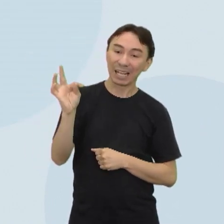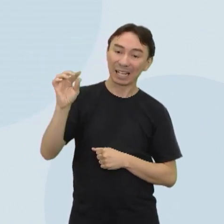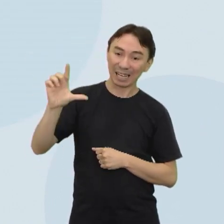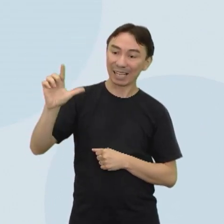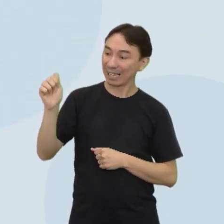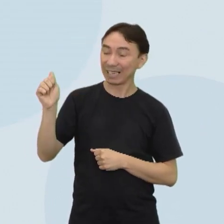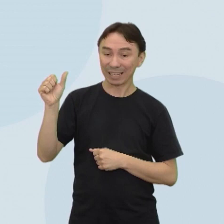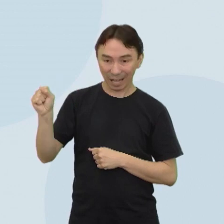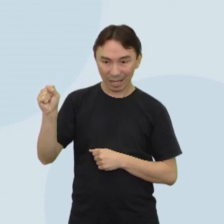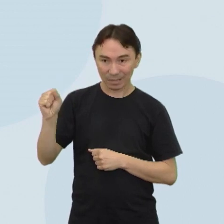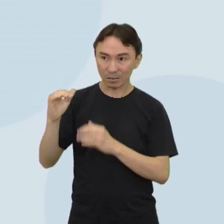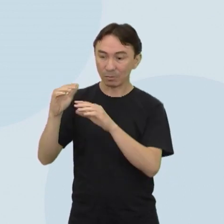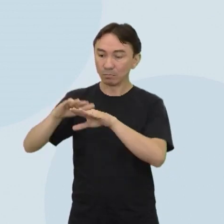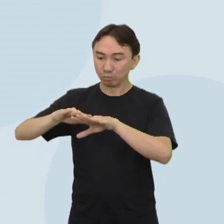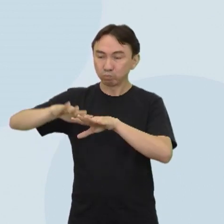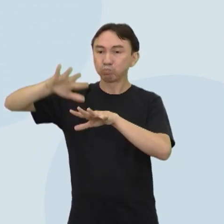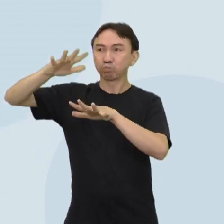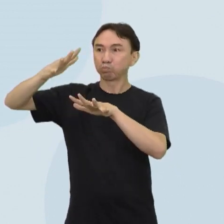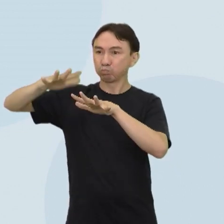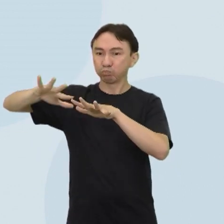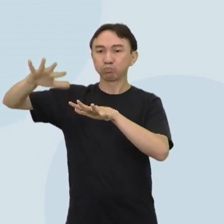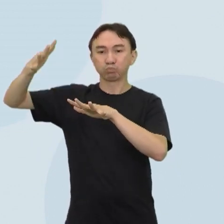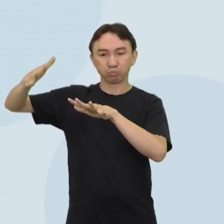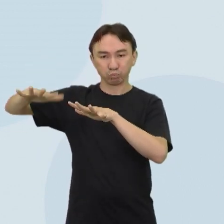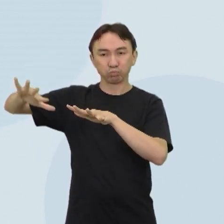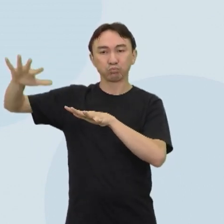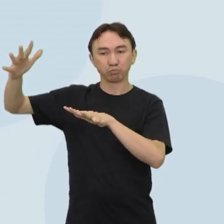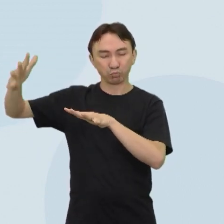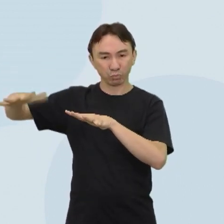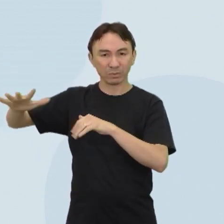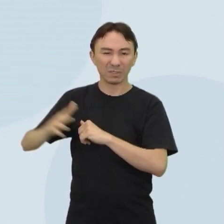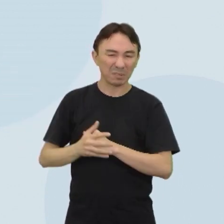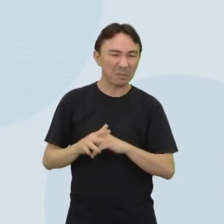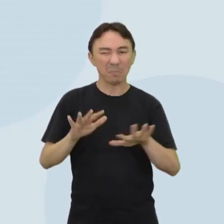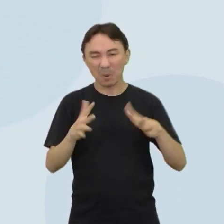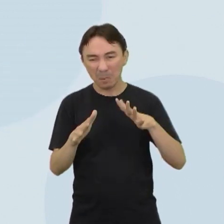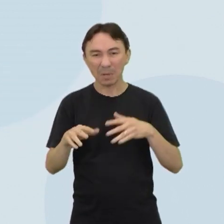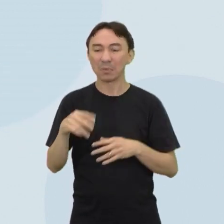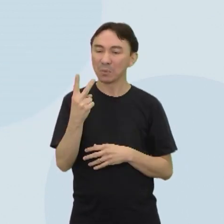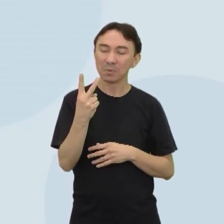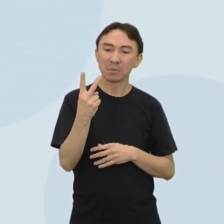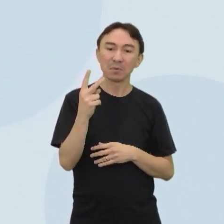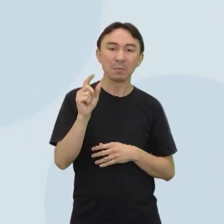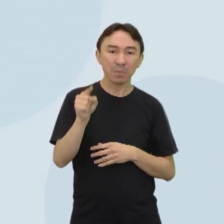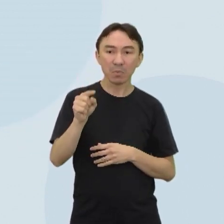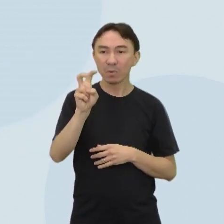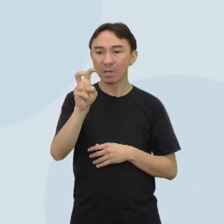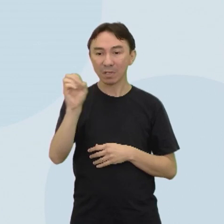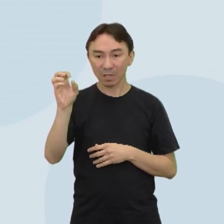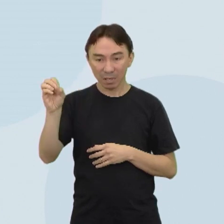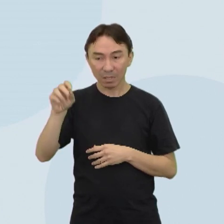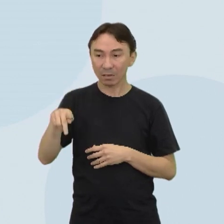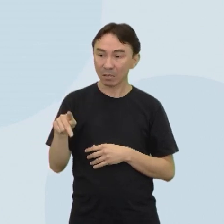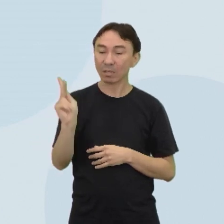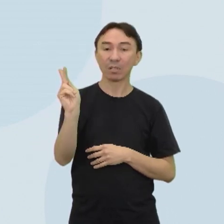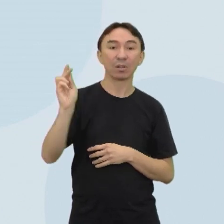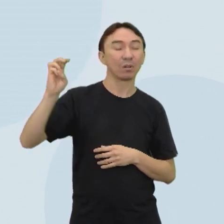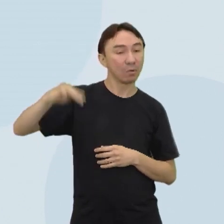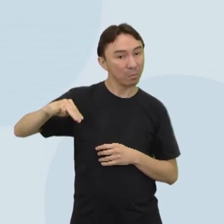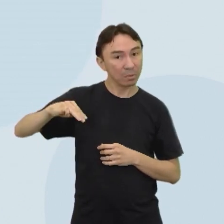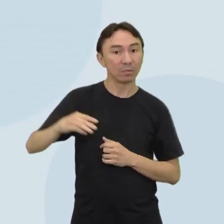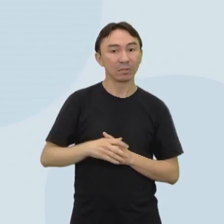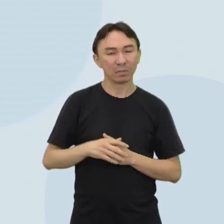né, do continente, né? Então ele tem uma extensão aí de mais de 2.500 quilômetros, né, nessa região noroeste aí da